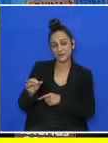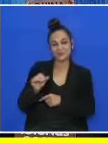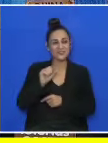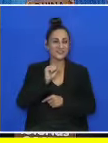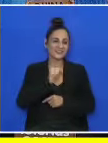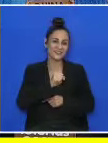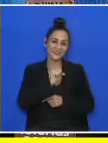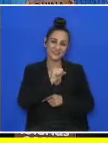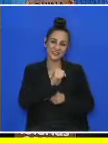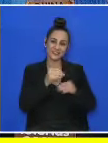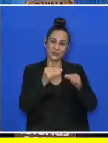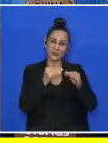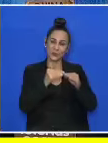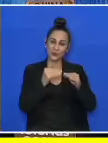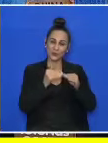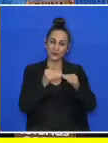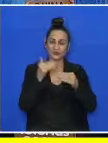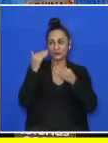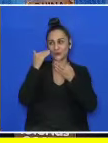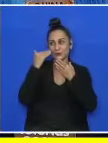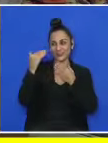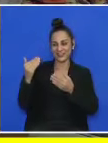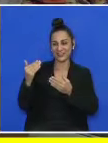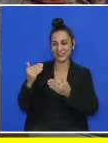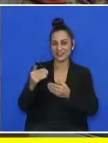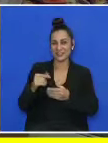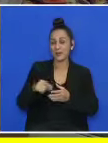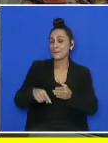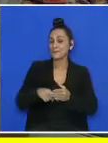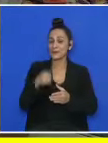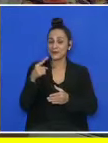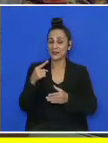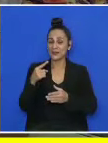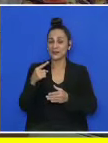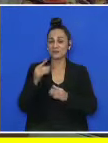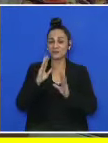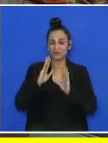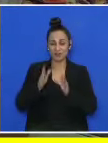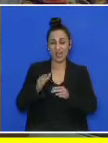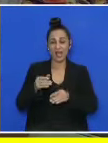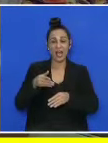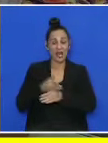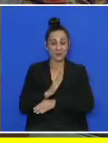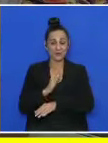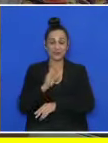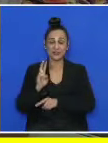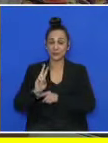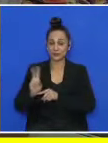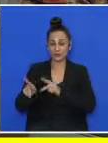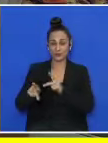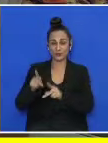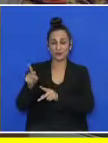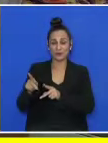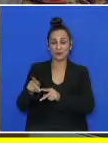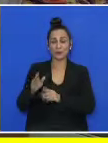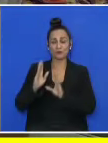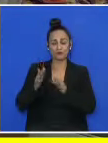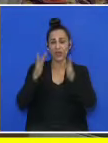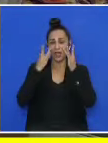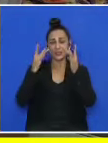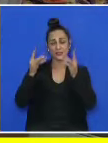Sim, confirmo. Sim, confirmo. Obrigado. Primeira etapa realizada, validada por nossas auditoras populares.